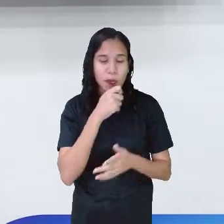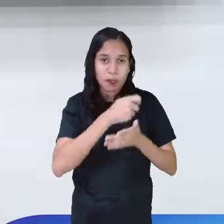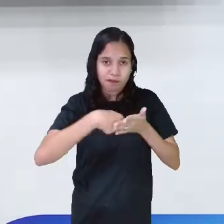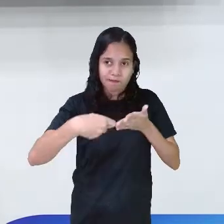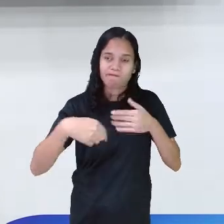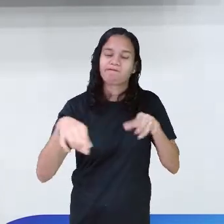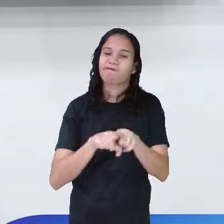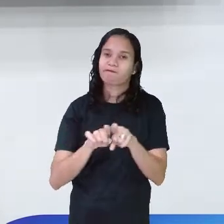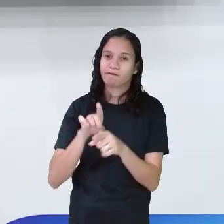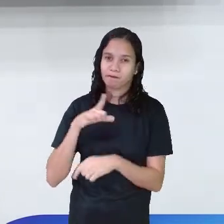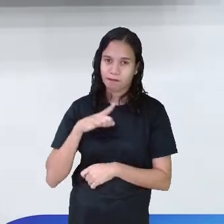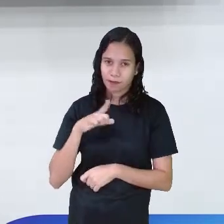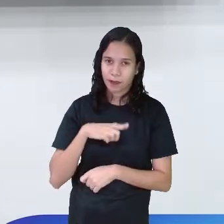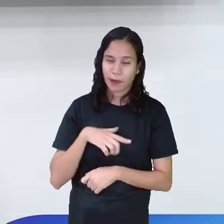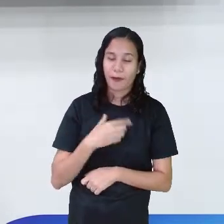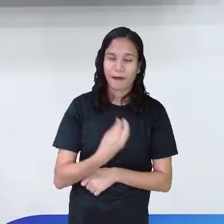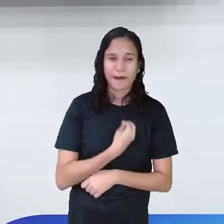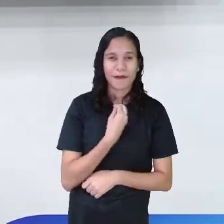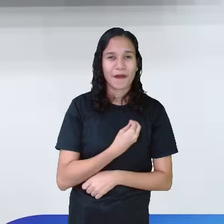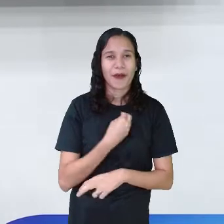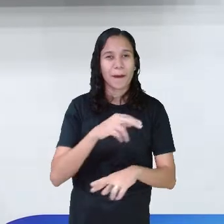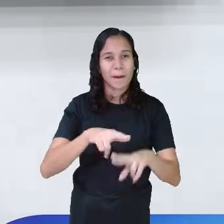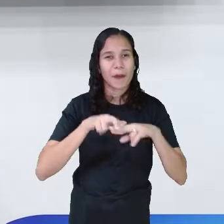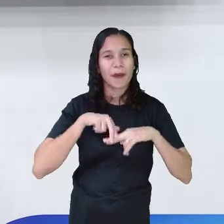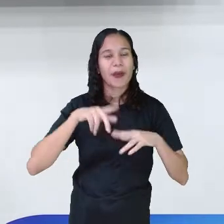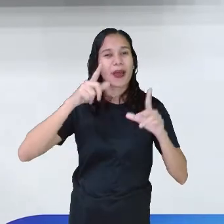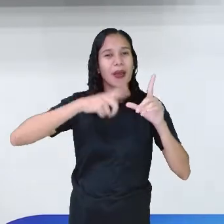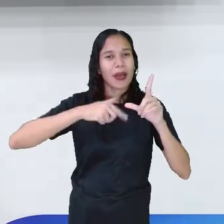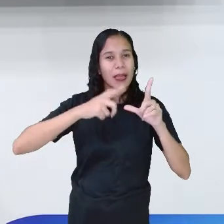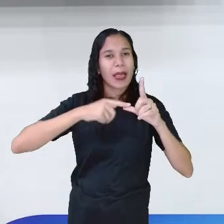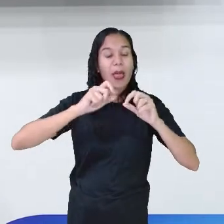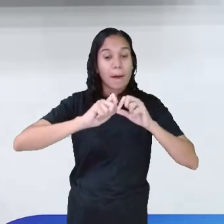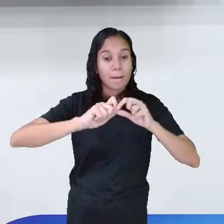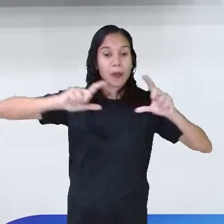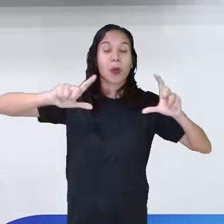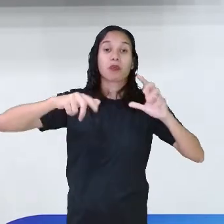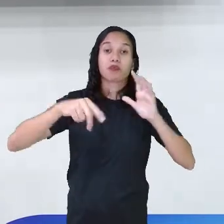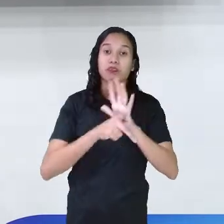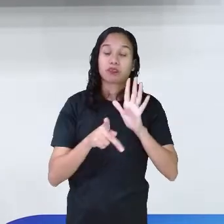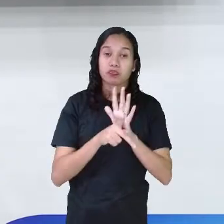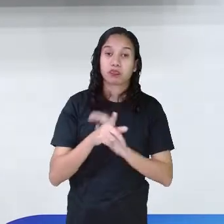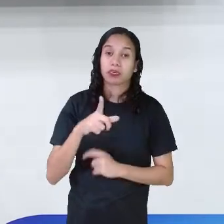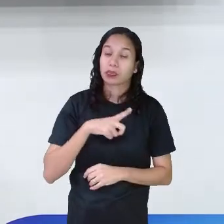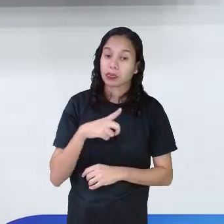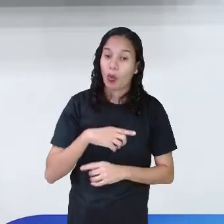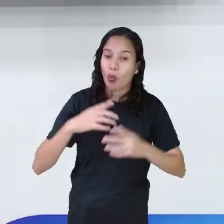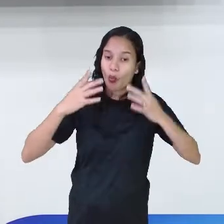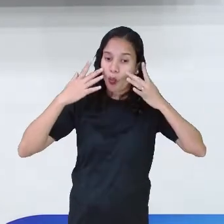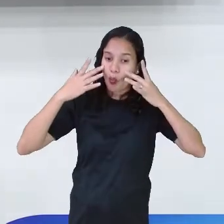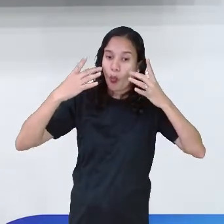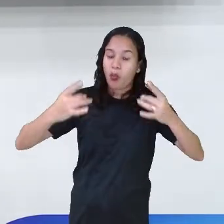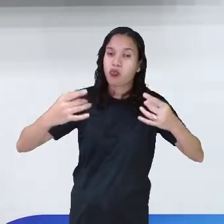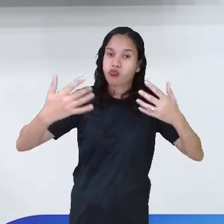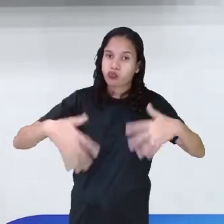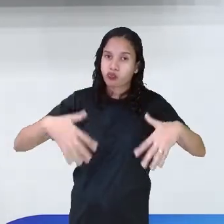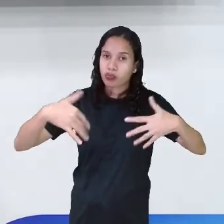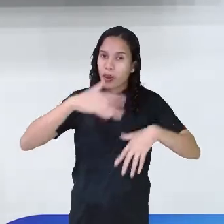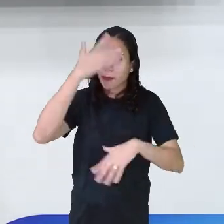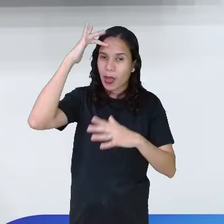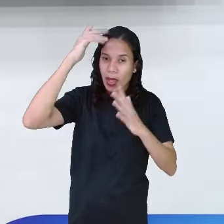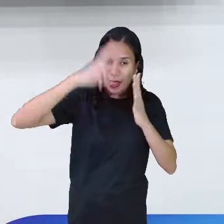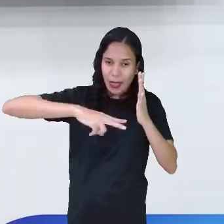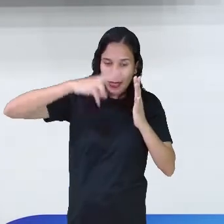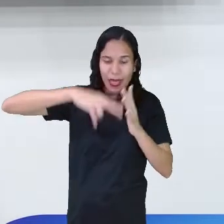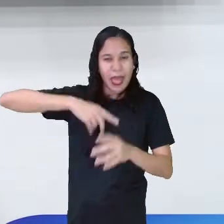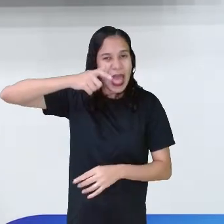também acontece, tá? O título, a letra está maior, está numa fonte mais chamativa, para que o leitor possa